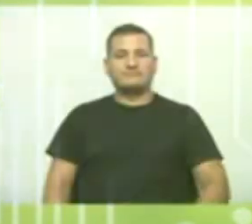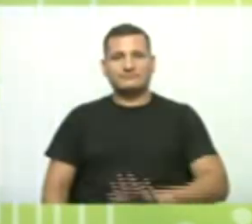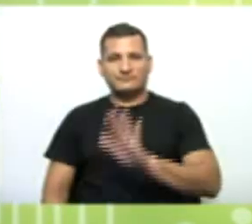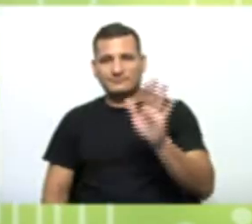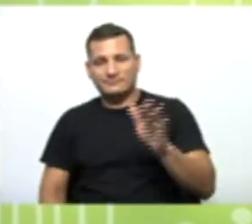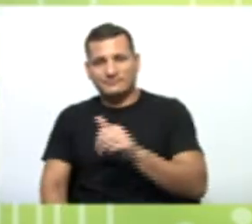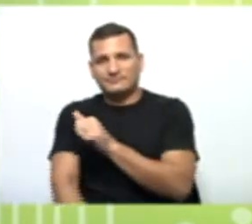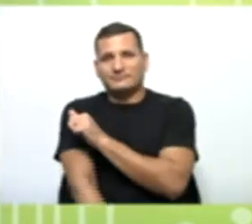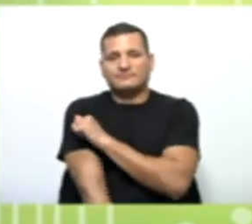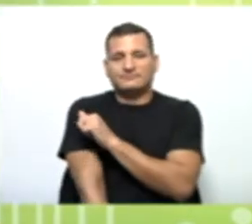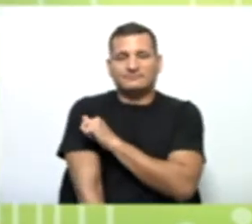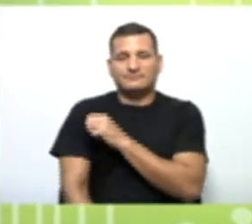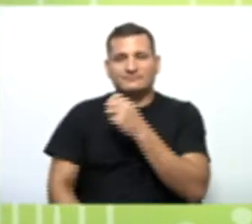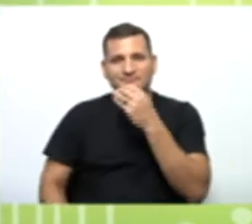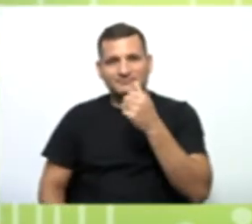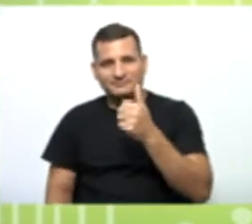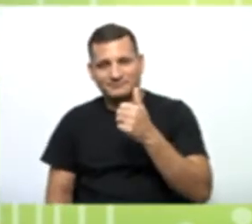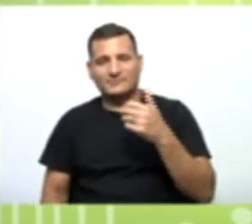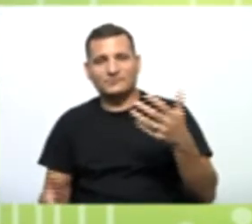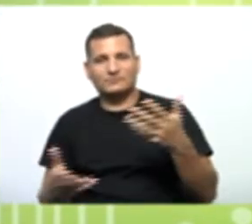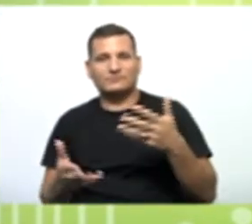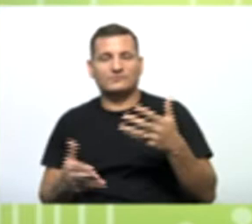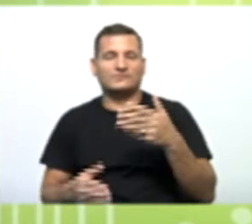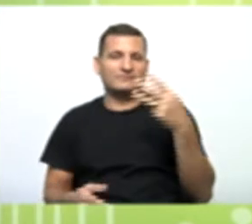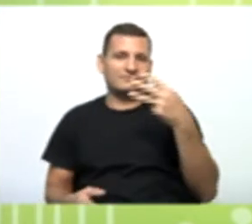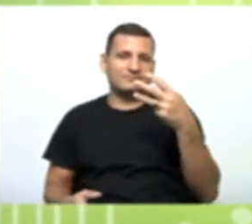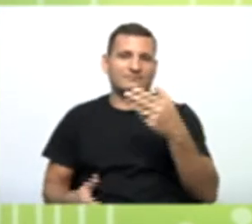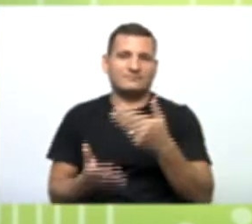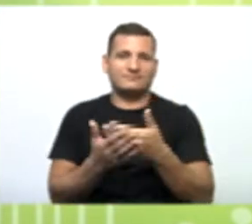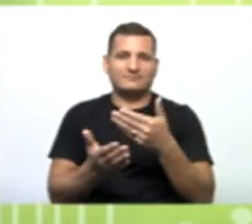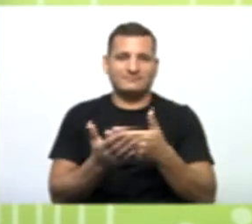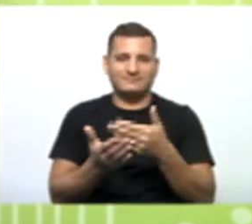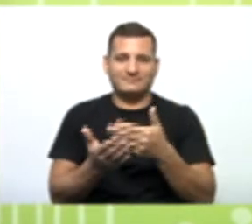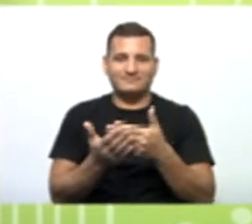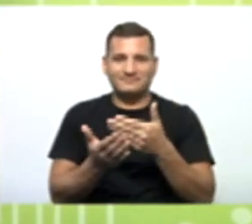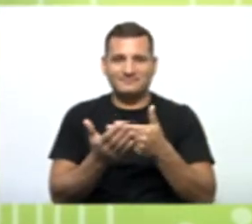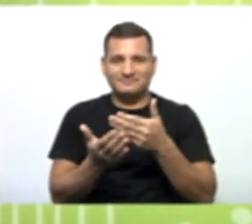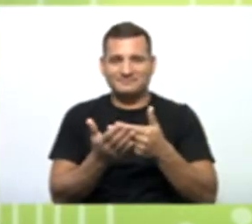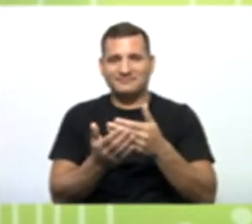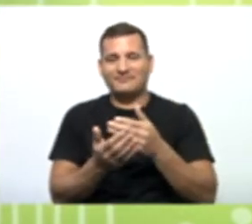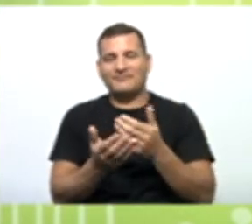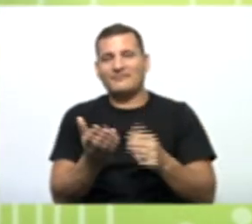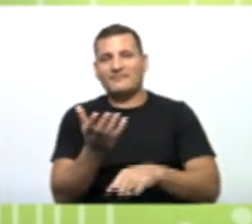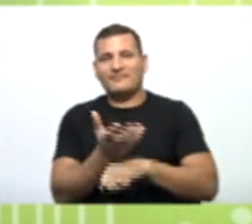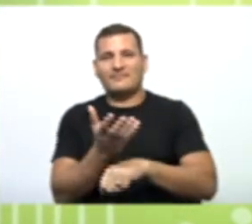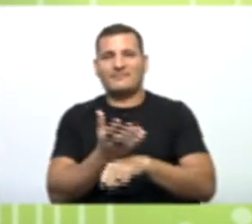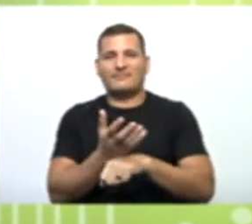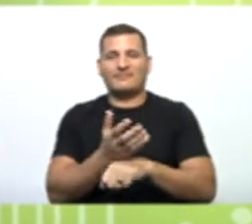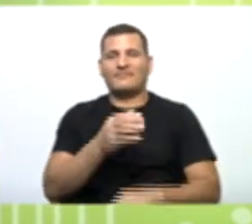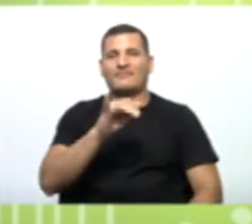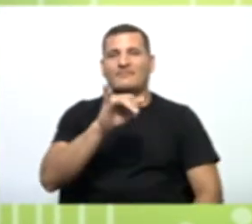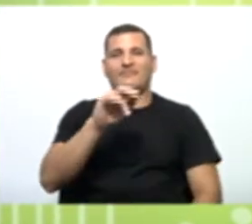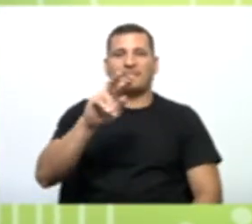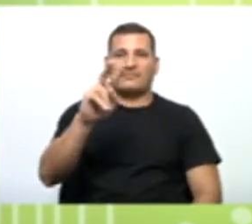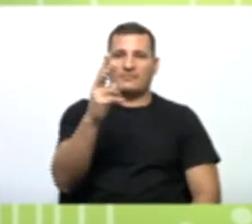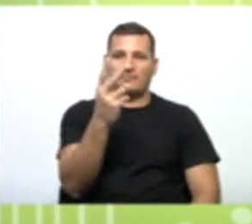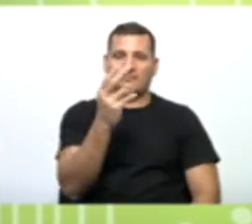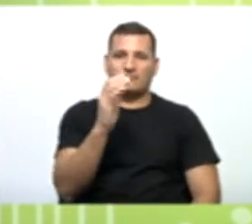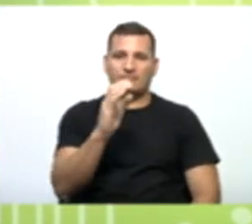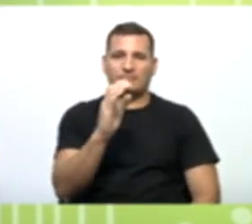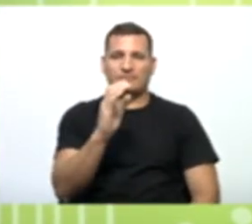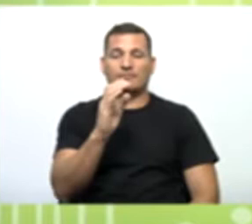Olá, aluno, tudo bem? Mais uma aula, nós estamos na terceira aula da disciplina de HC, do curso Técnico em Informática